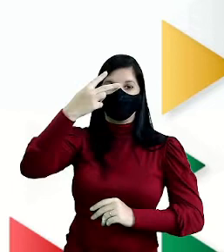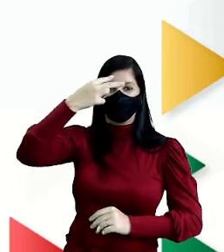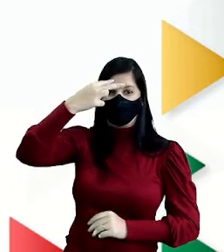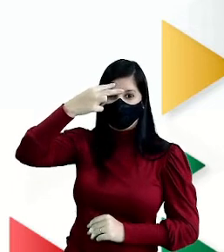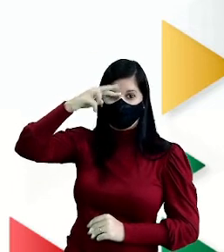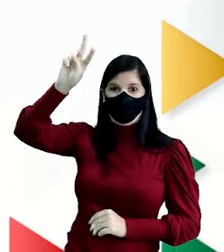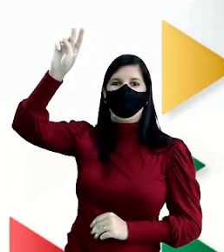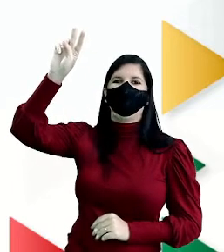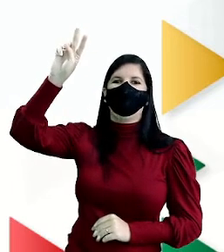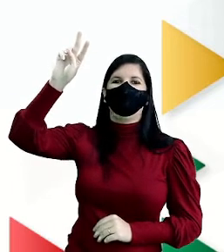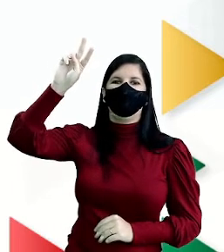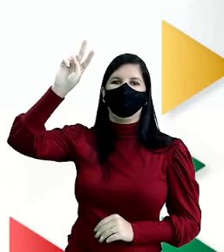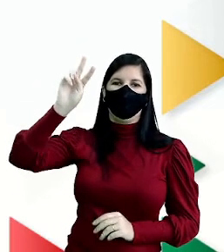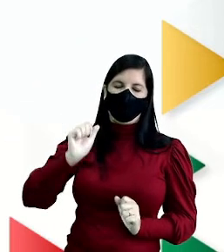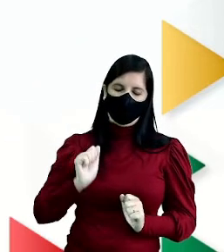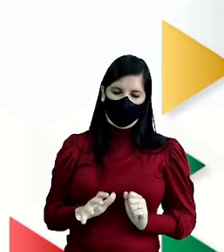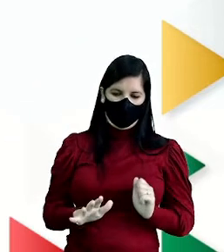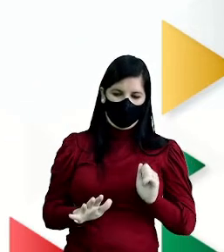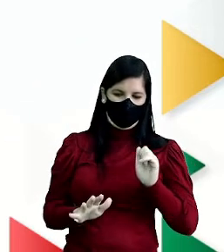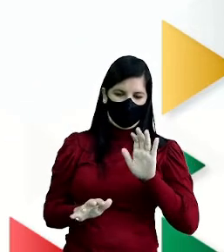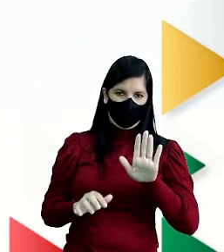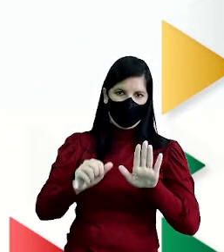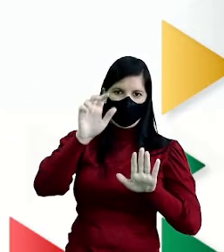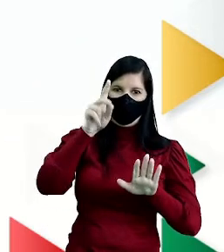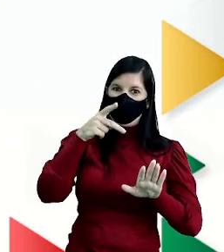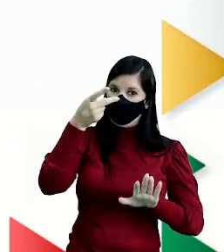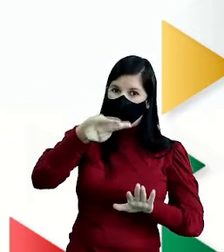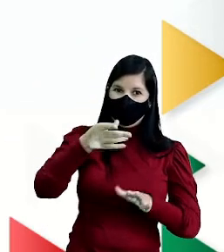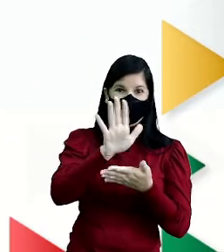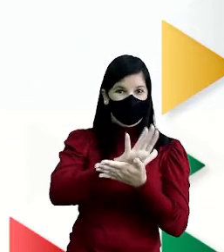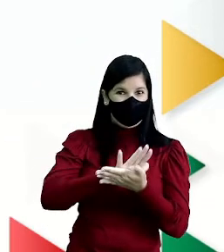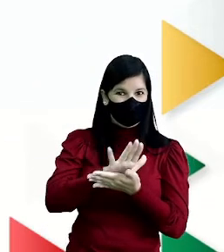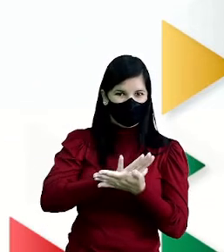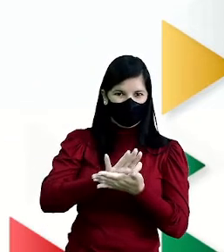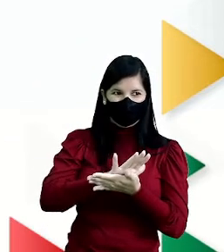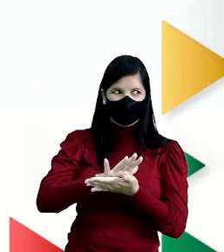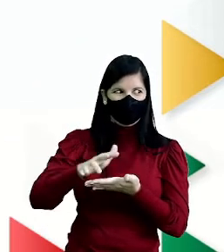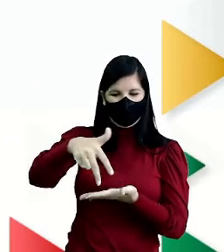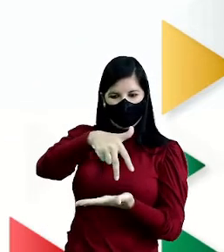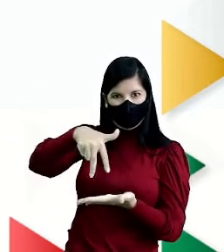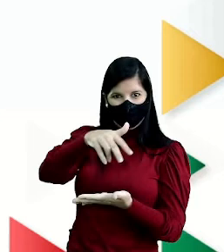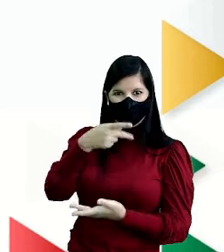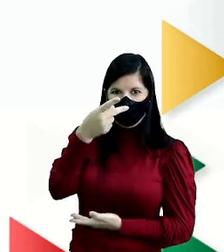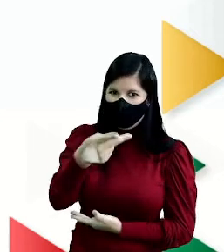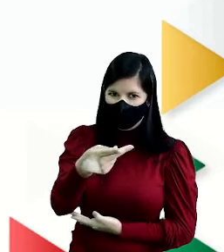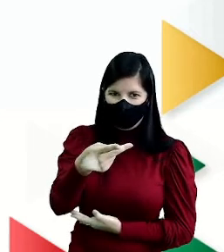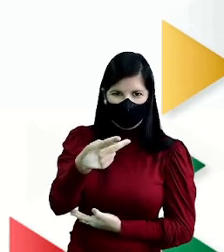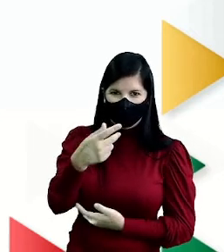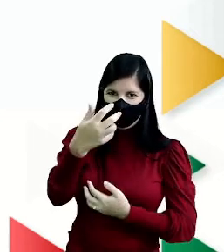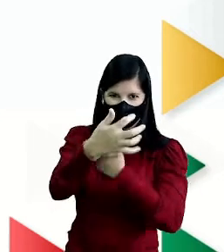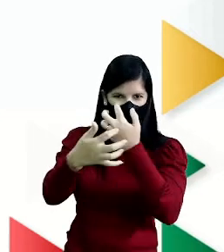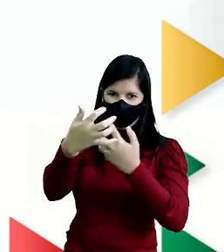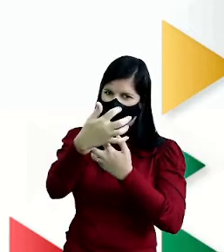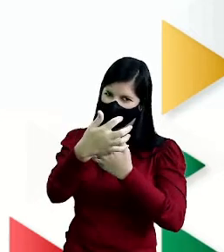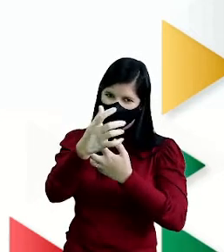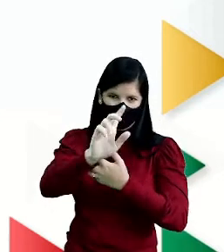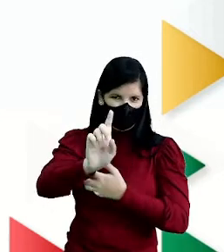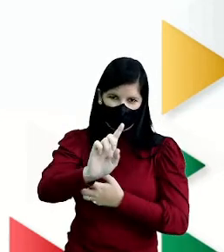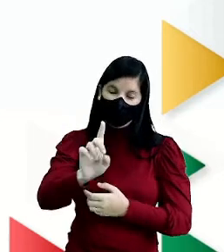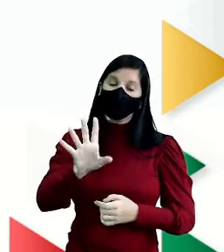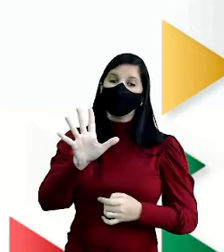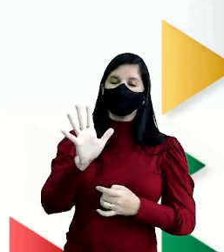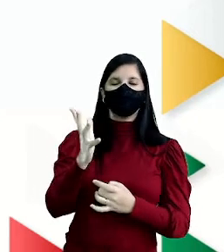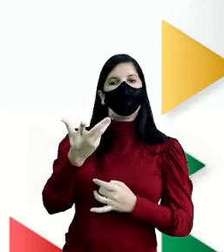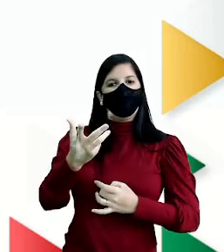história sem o uso da palavra. Então, que é a dança também, né? Você não está falando, você não está cantando, você está dançando, contando